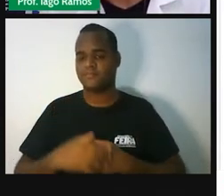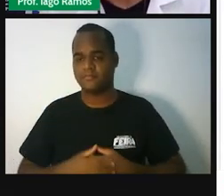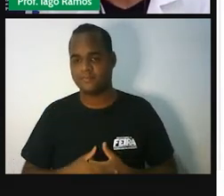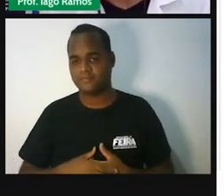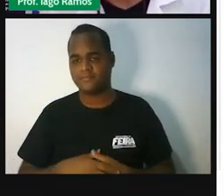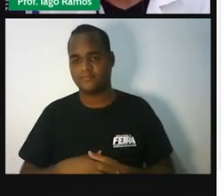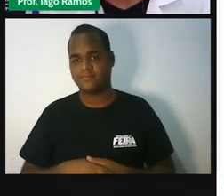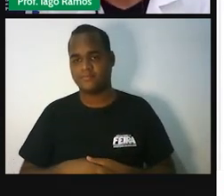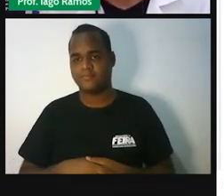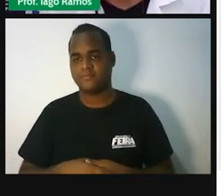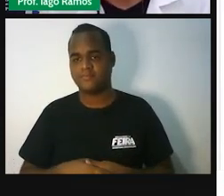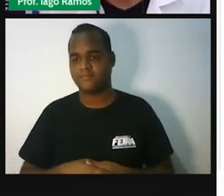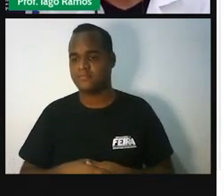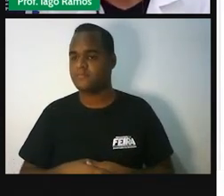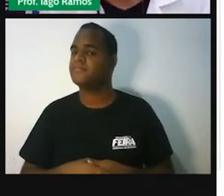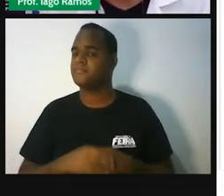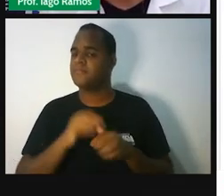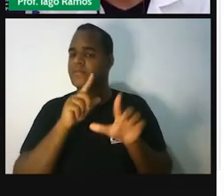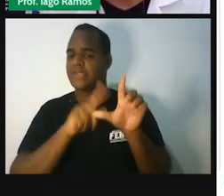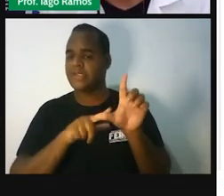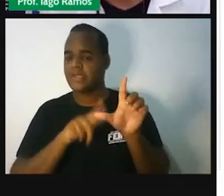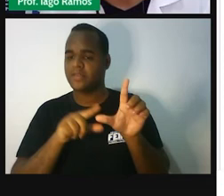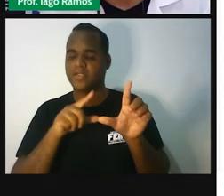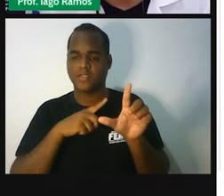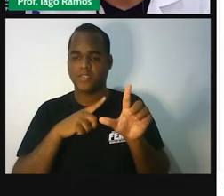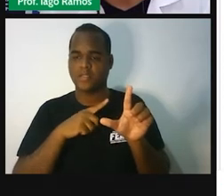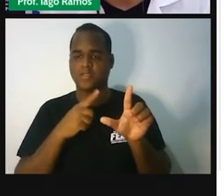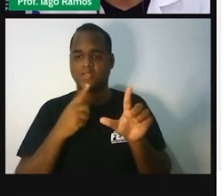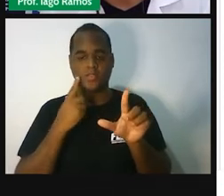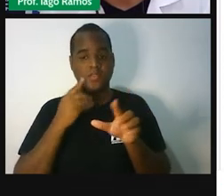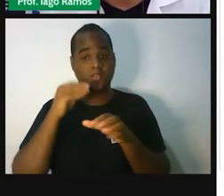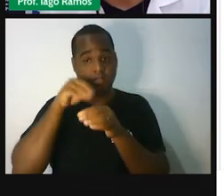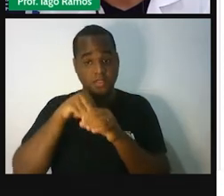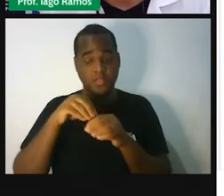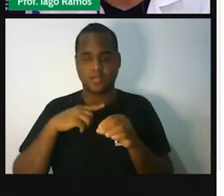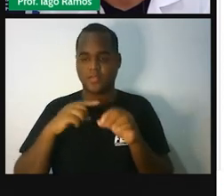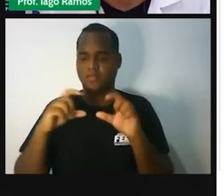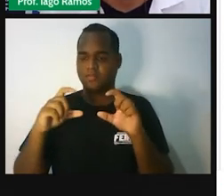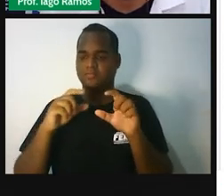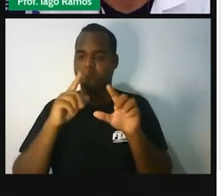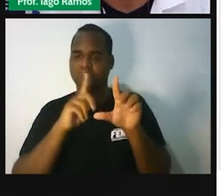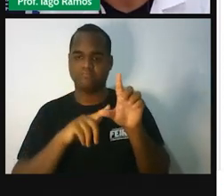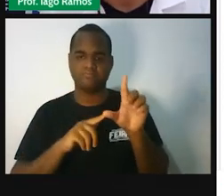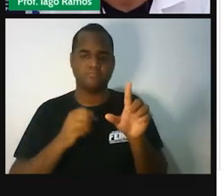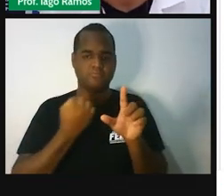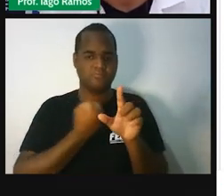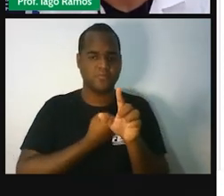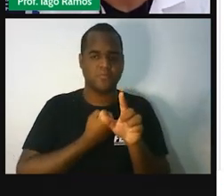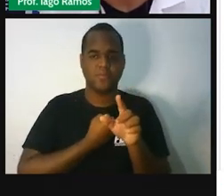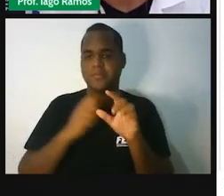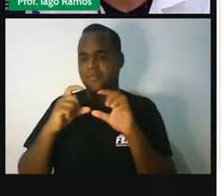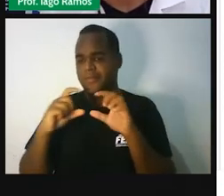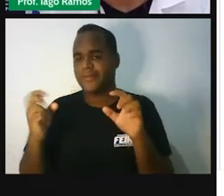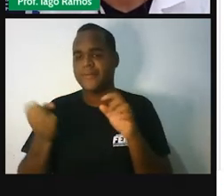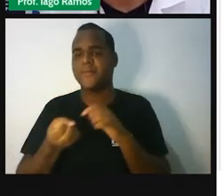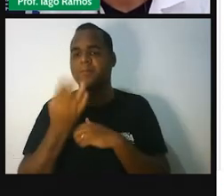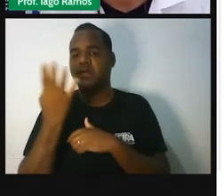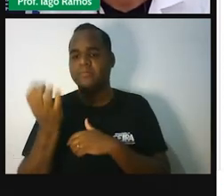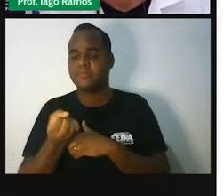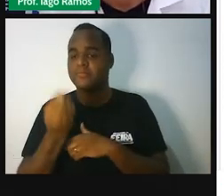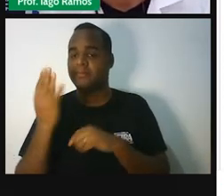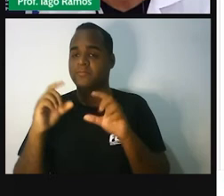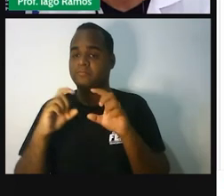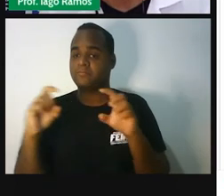Quantas opções de letras a gente tem dentro do nosso alfabeto, né? Quantas opções de